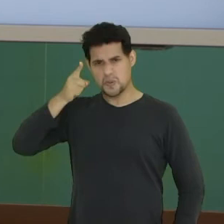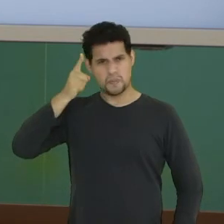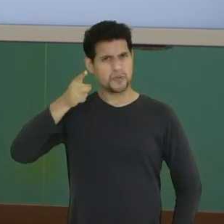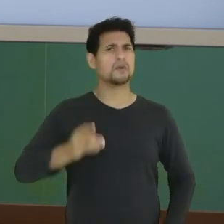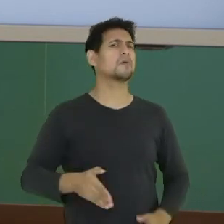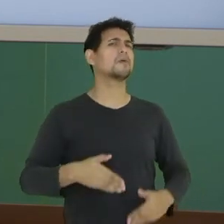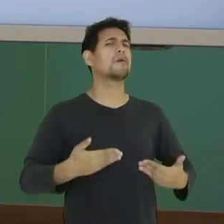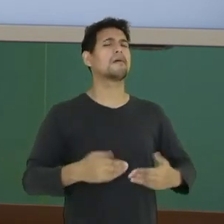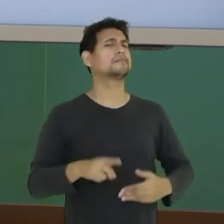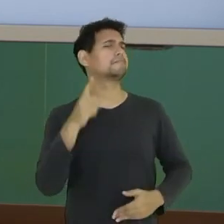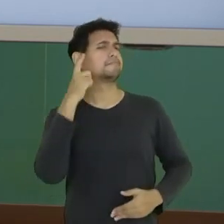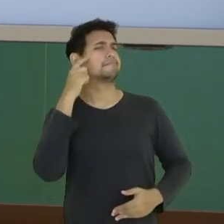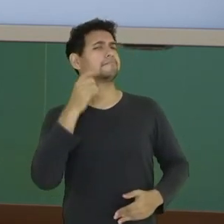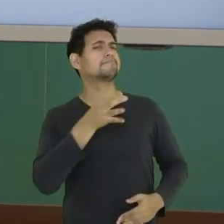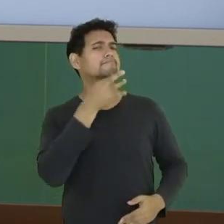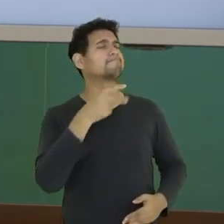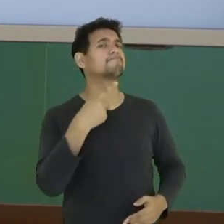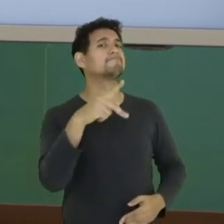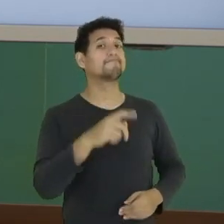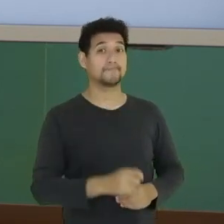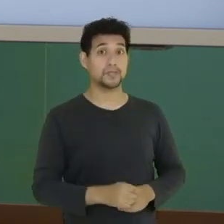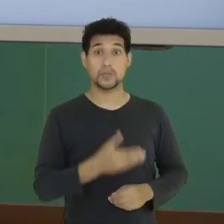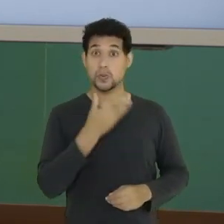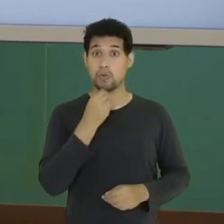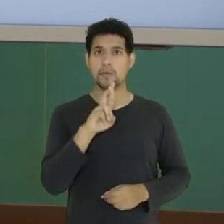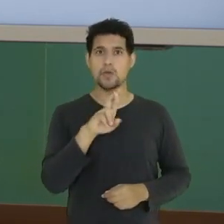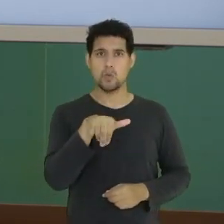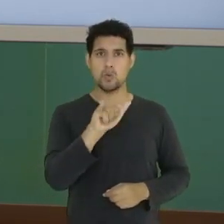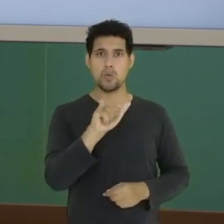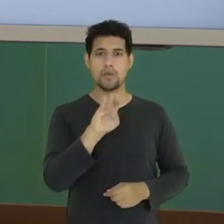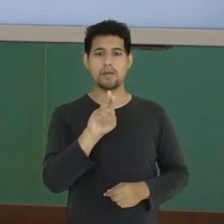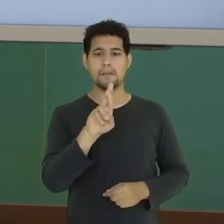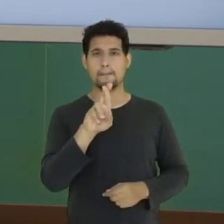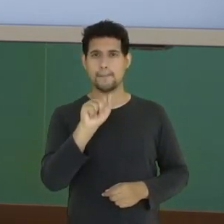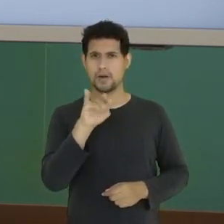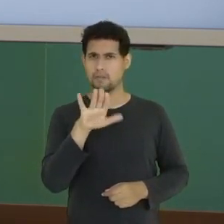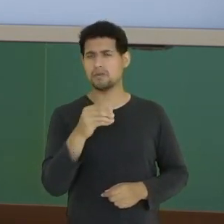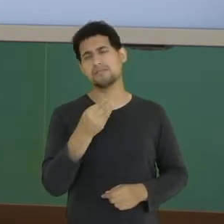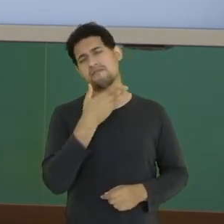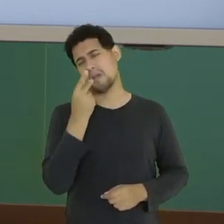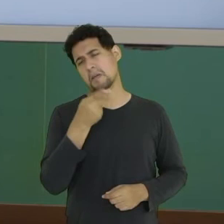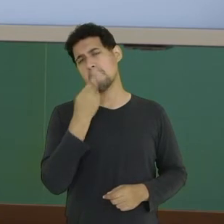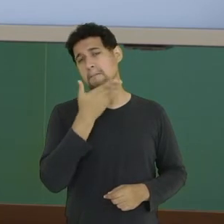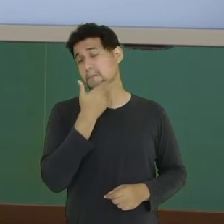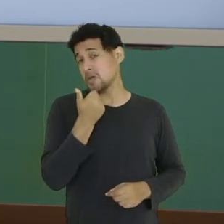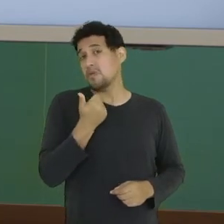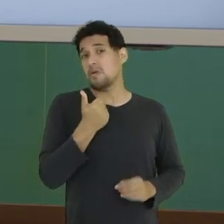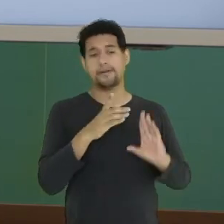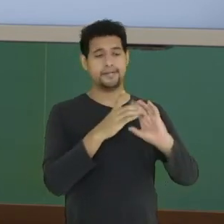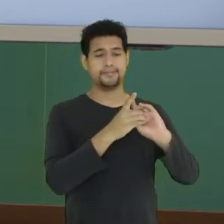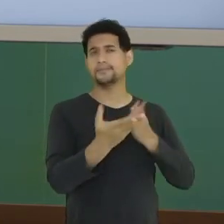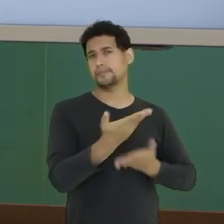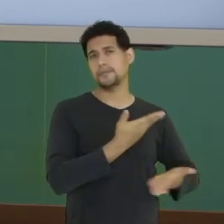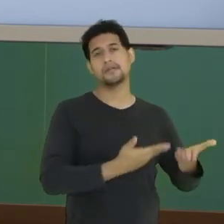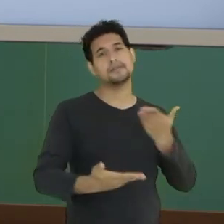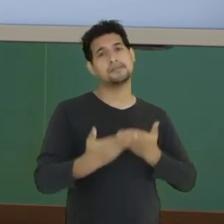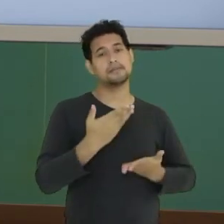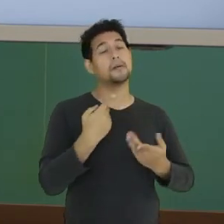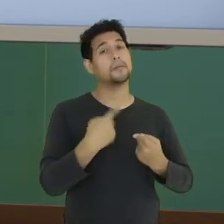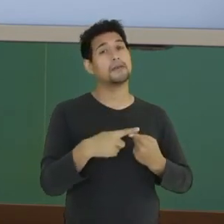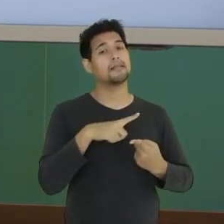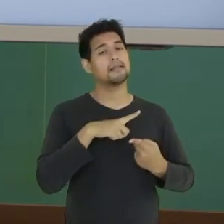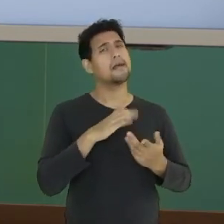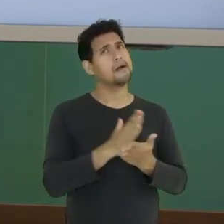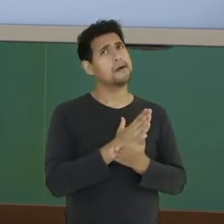que você pensa sobre isso? O Rui Barbosa vê vantagens na democracia, mesmo que ela apresente